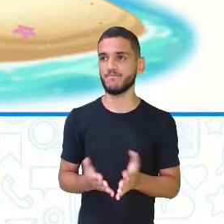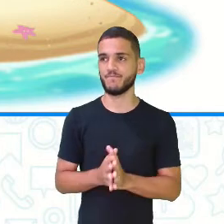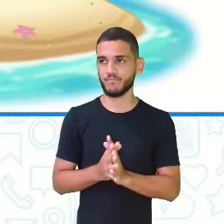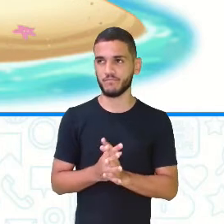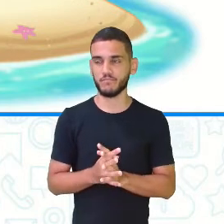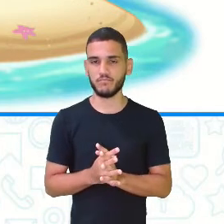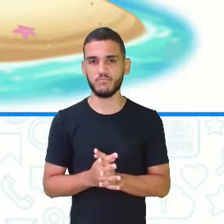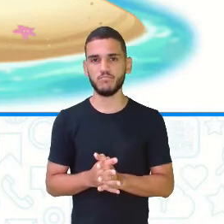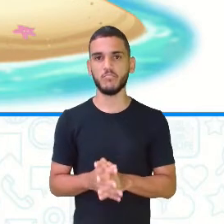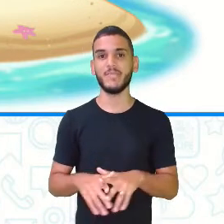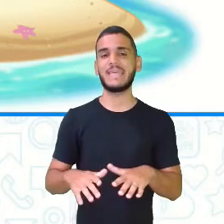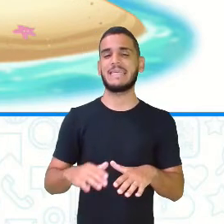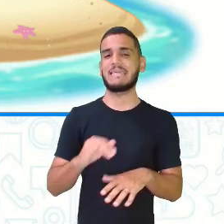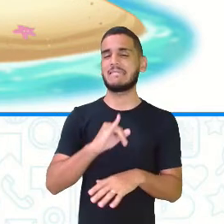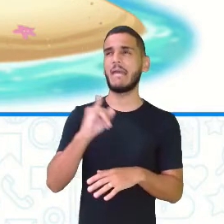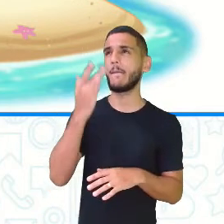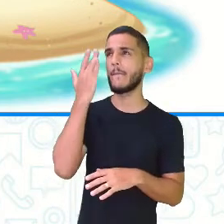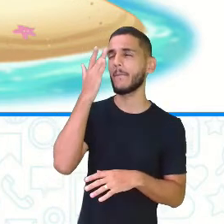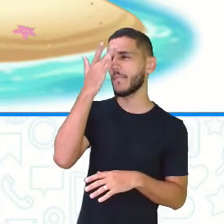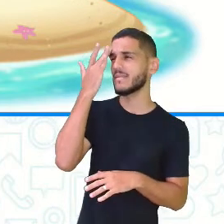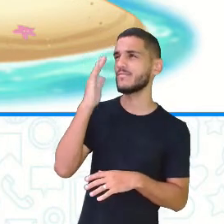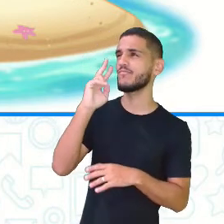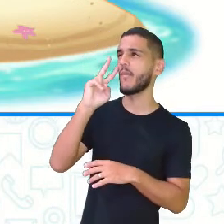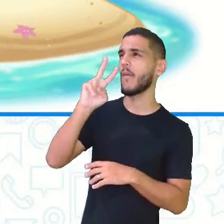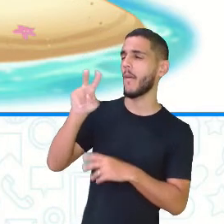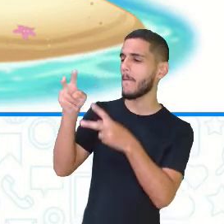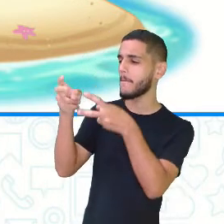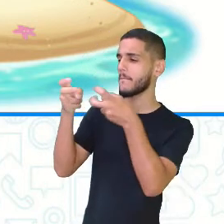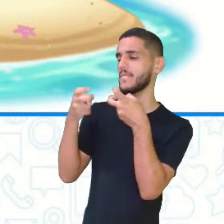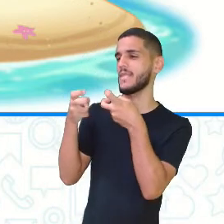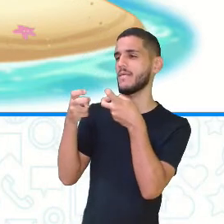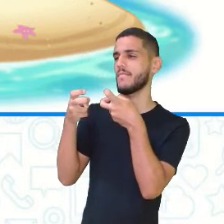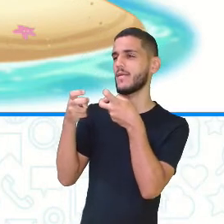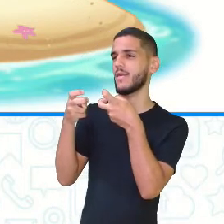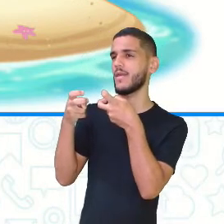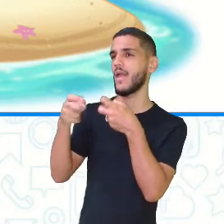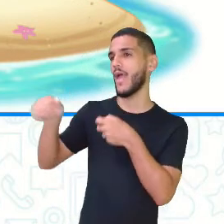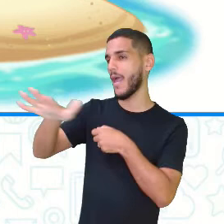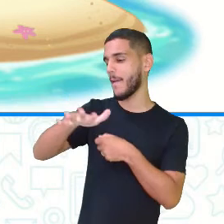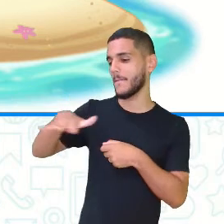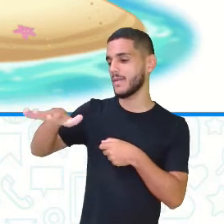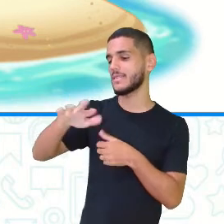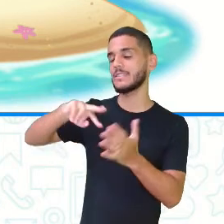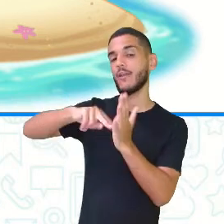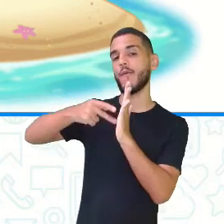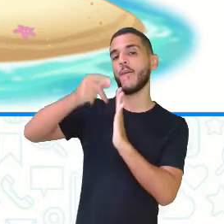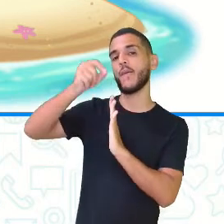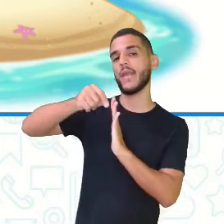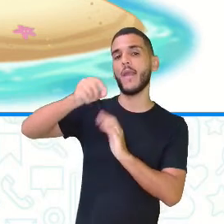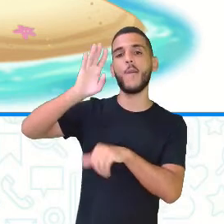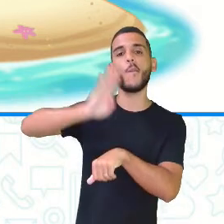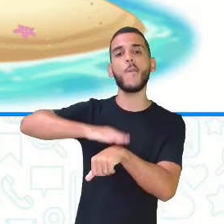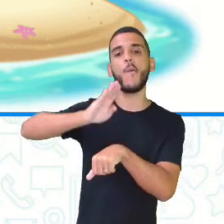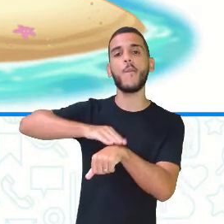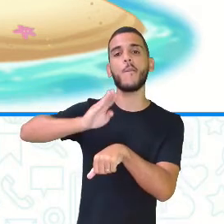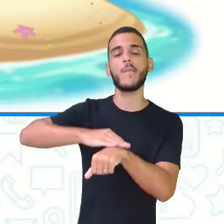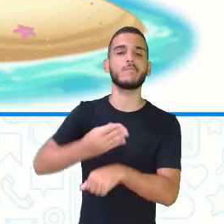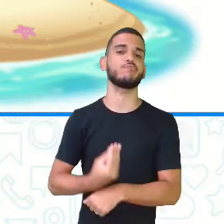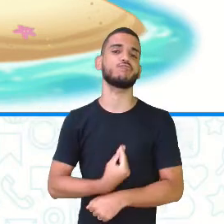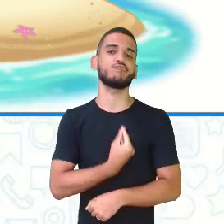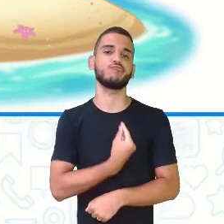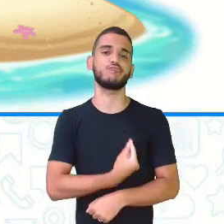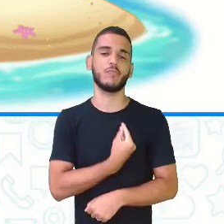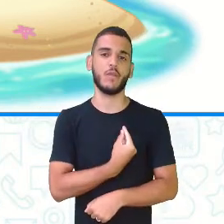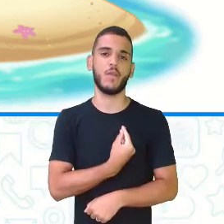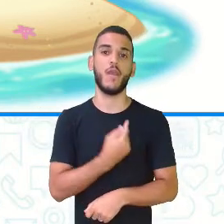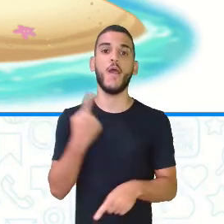a observam, a paisagem representa o momento presente, ela se modifica no tempo